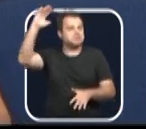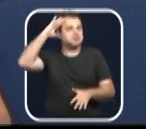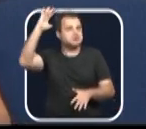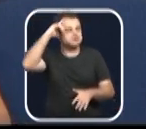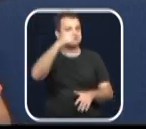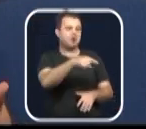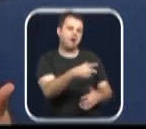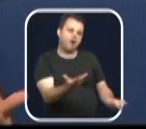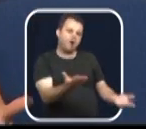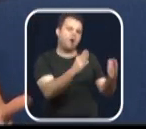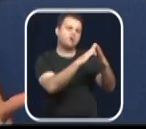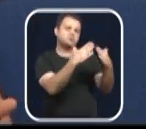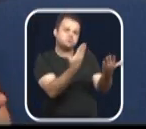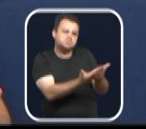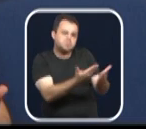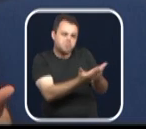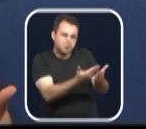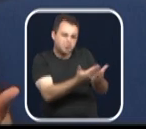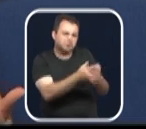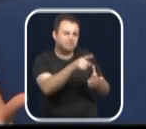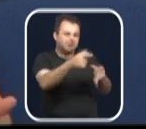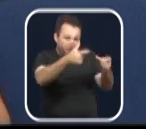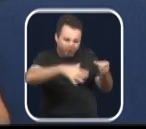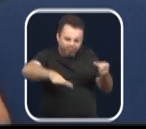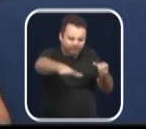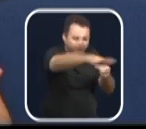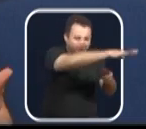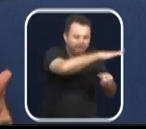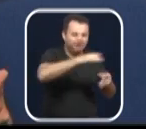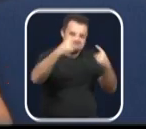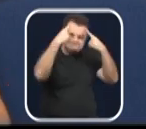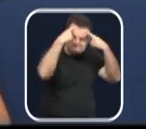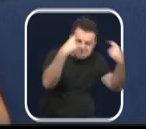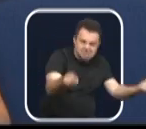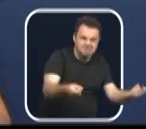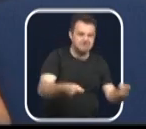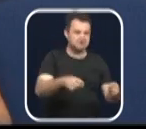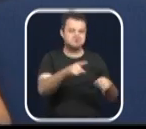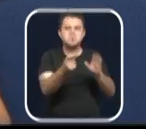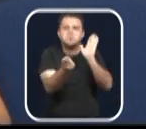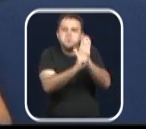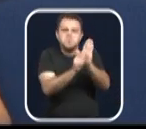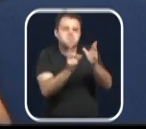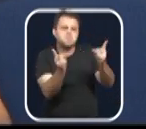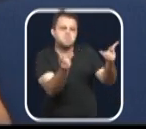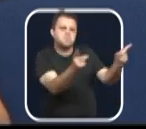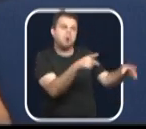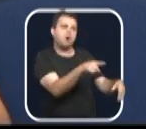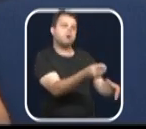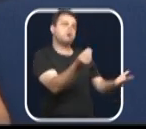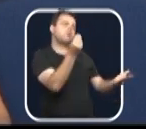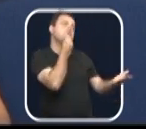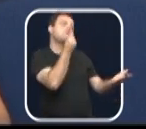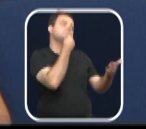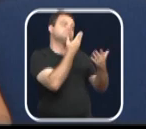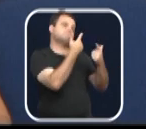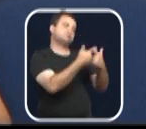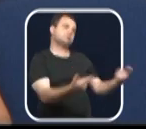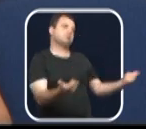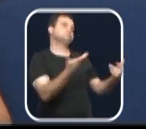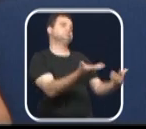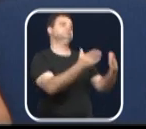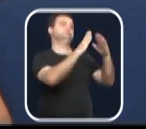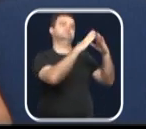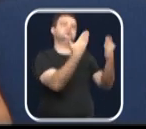em comunidades onde eu tenho muitas situações de violência, muito tráfico, ela realmente possa ser uma ilha,